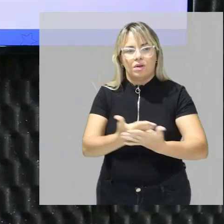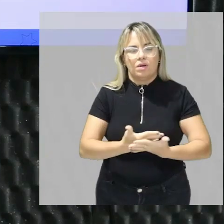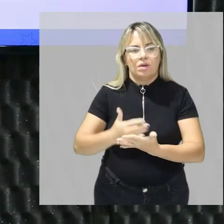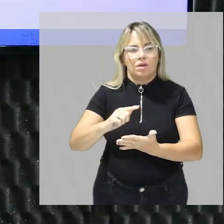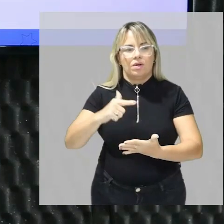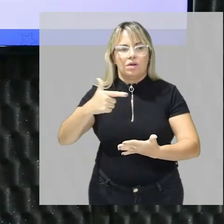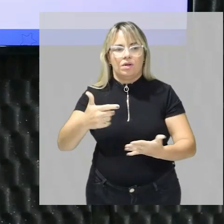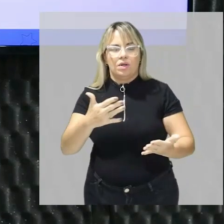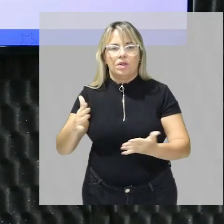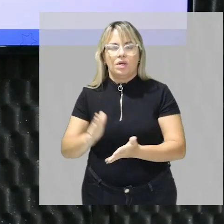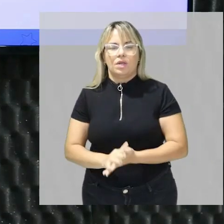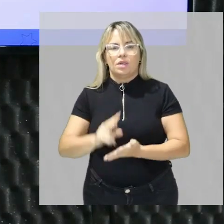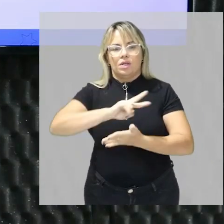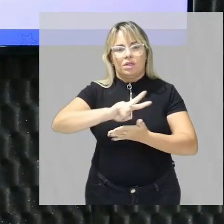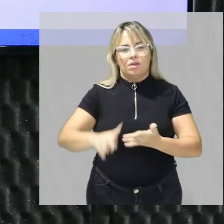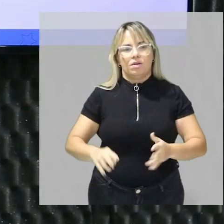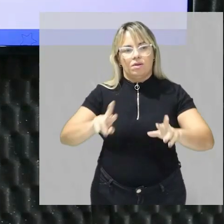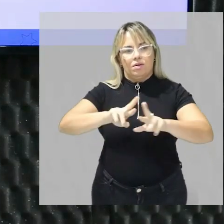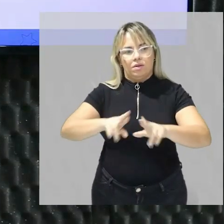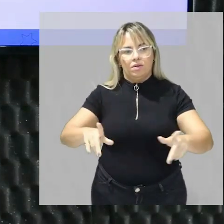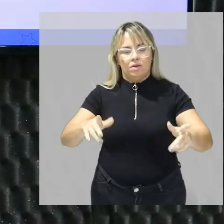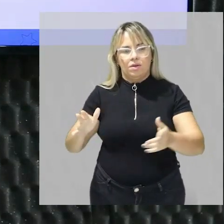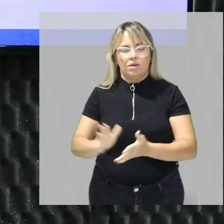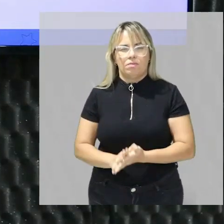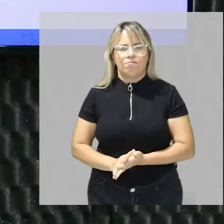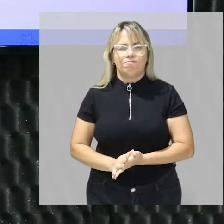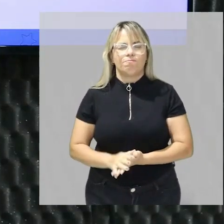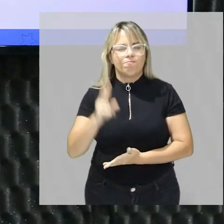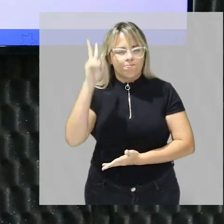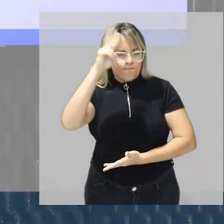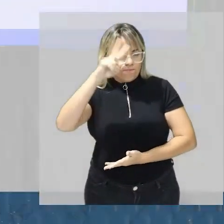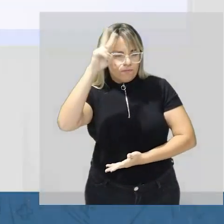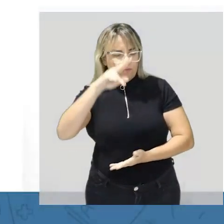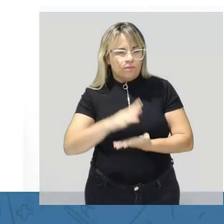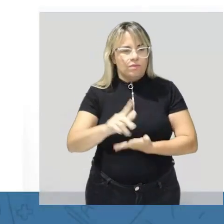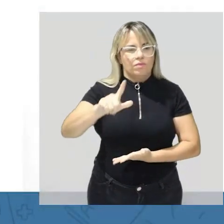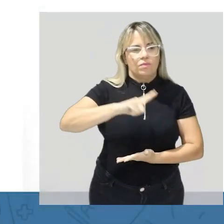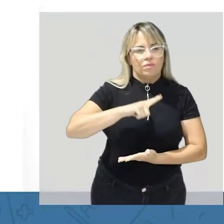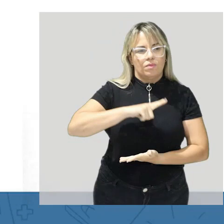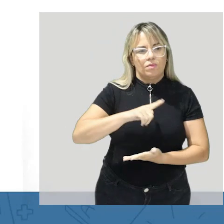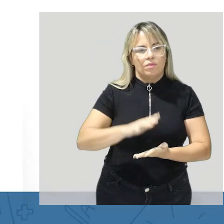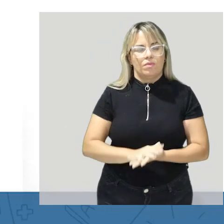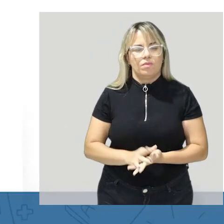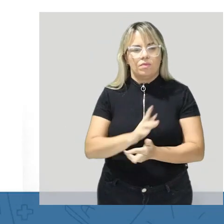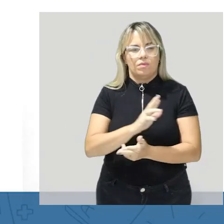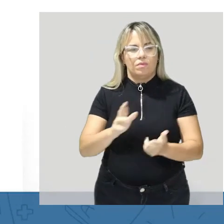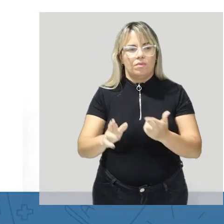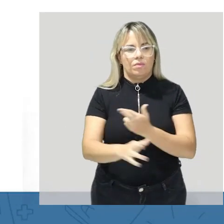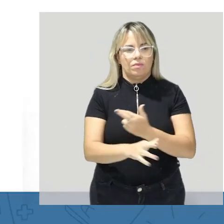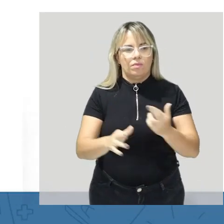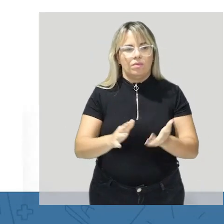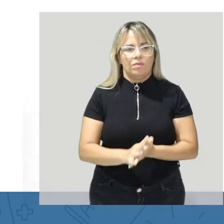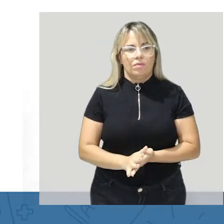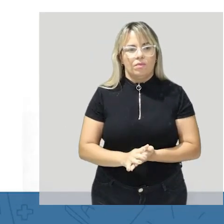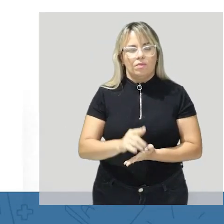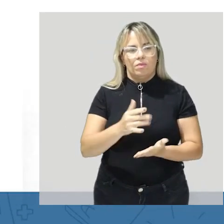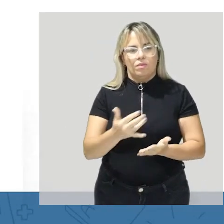entre espécies diferentes. Então, vamos lá. Eu tenho relação